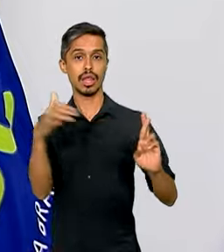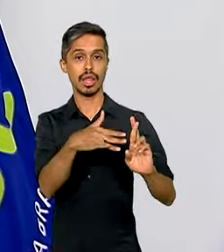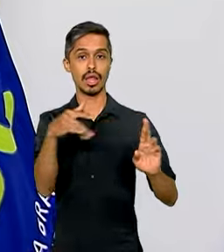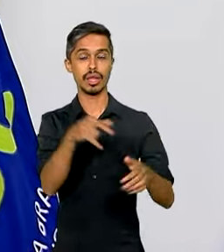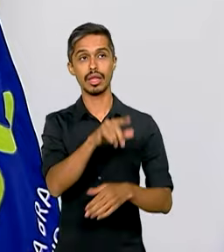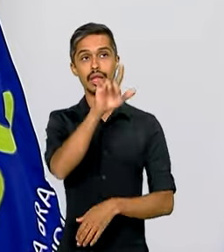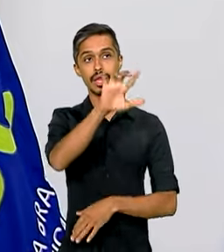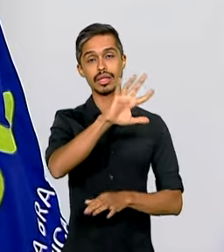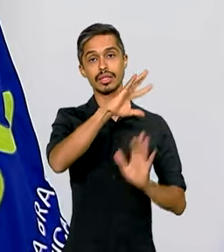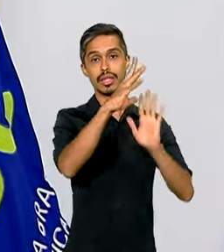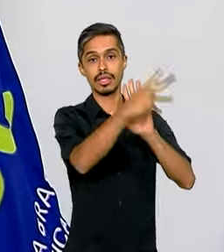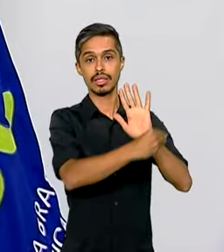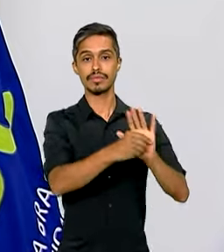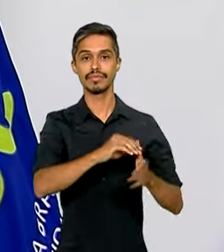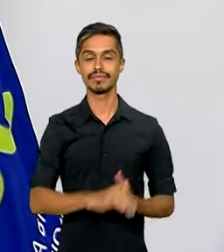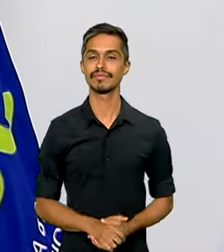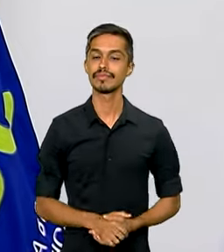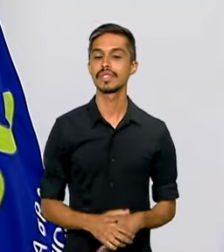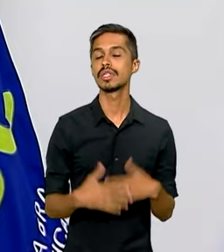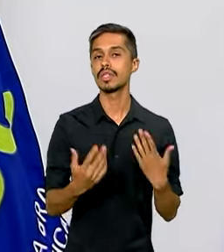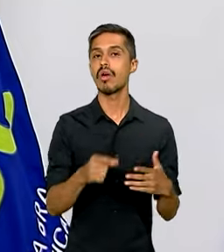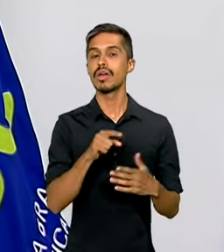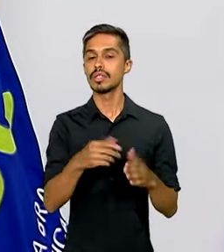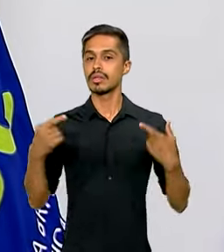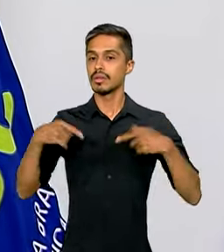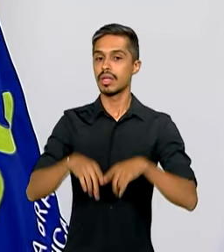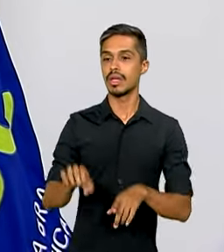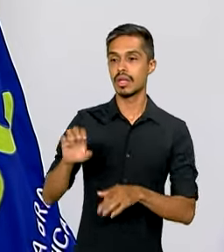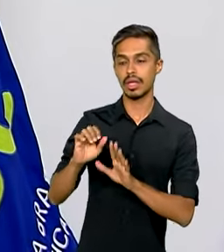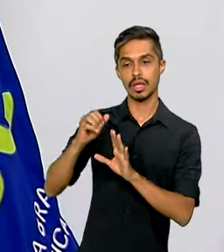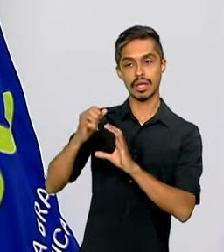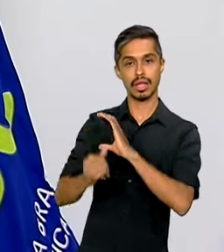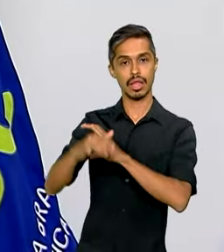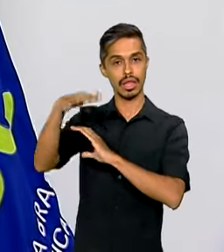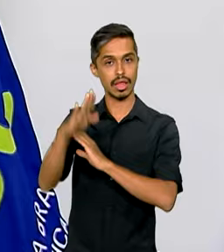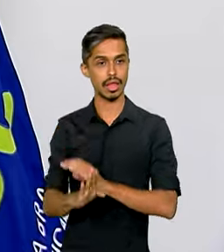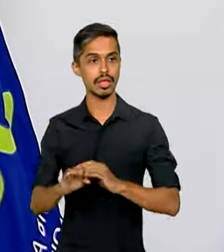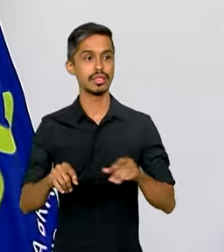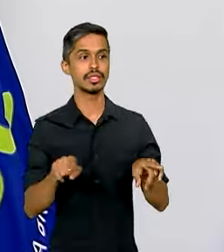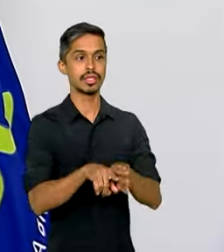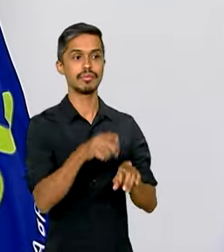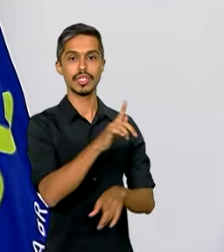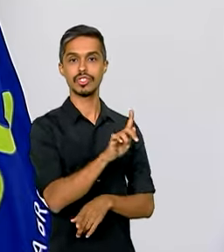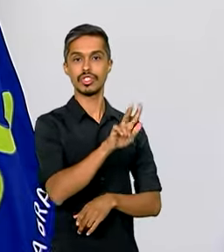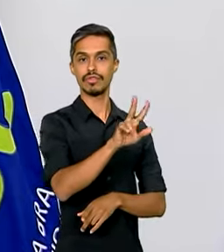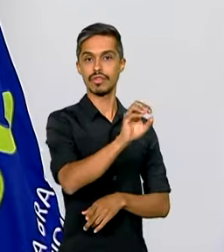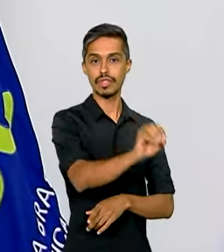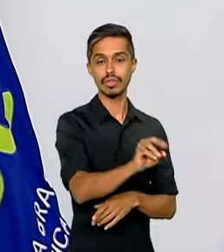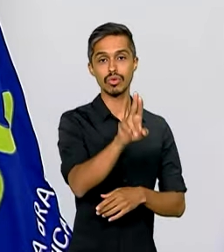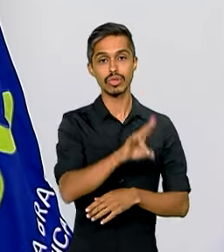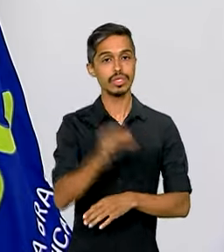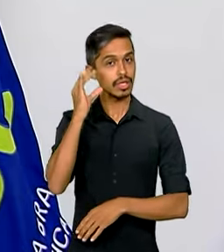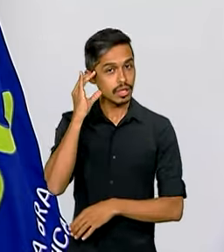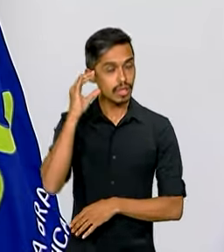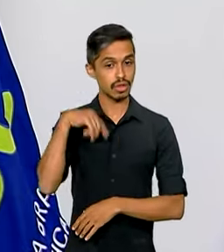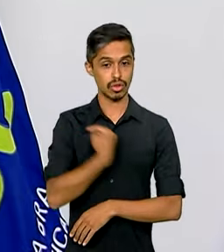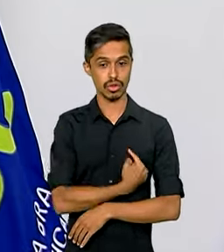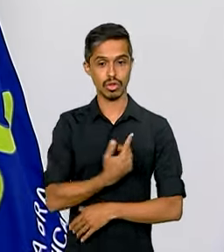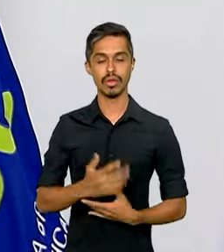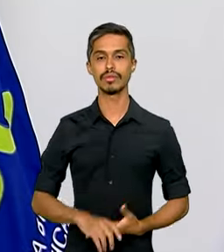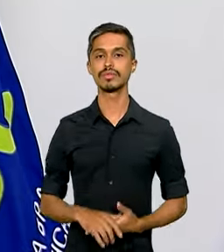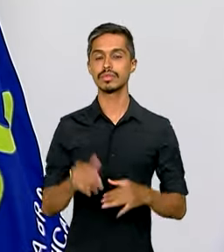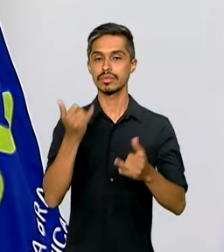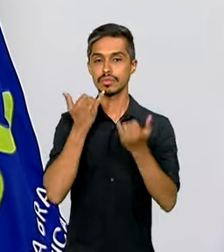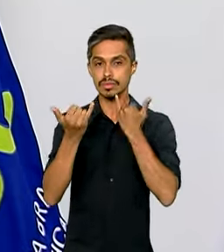na região Amazônica Então essa parceria da IBC com G20 por meio da rede Nacional de rádio a gente vai levar